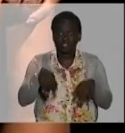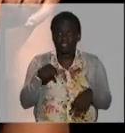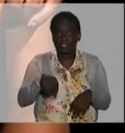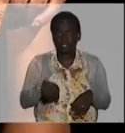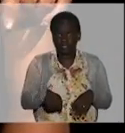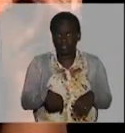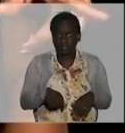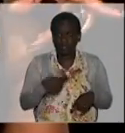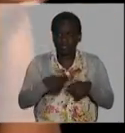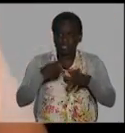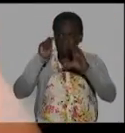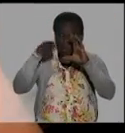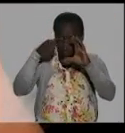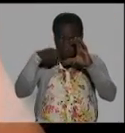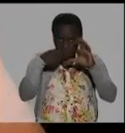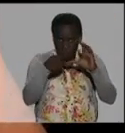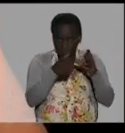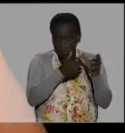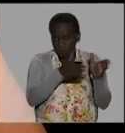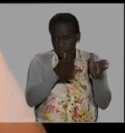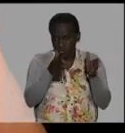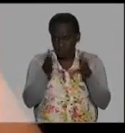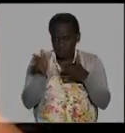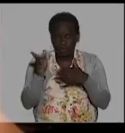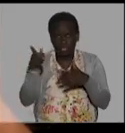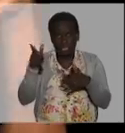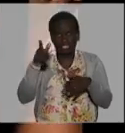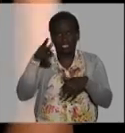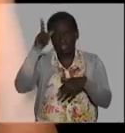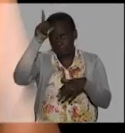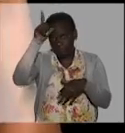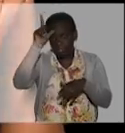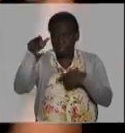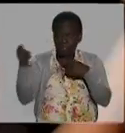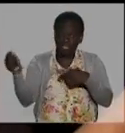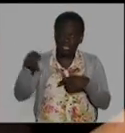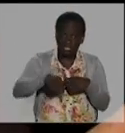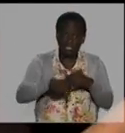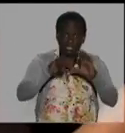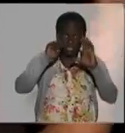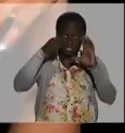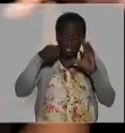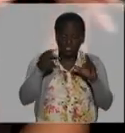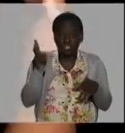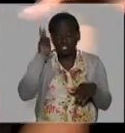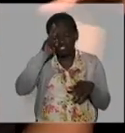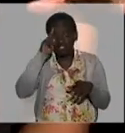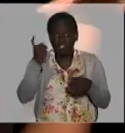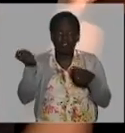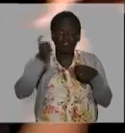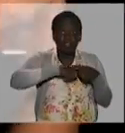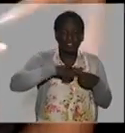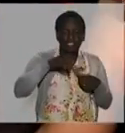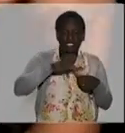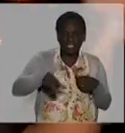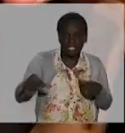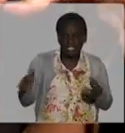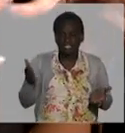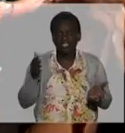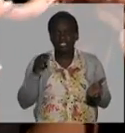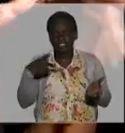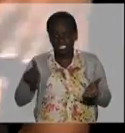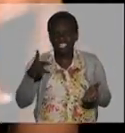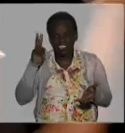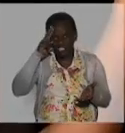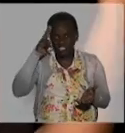aqui. Porque eu filmei a maior parte das cenas lá e depois eu vim para cá fazer as cenas de flashback da infância, não